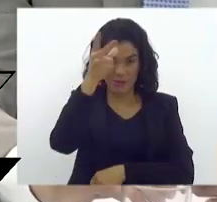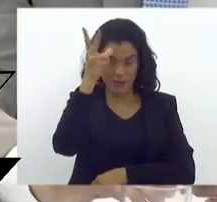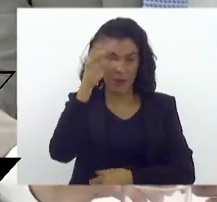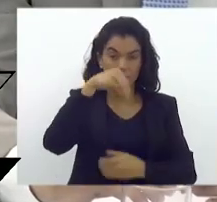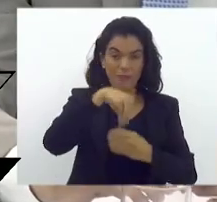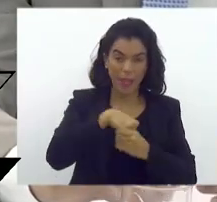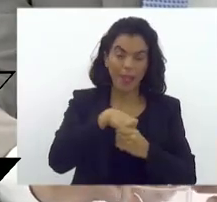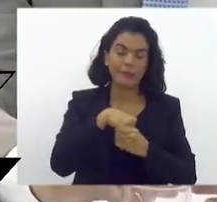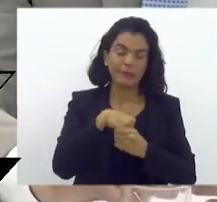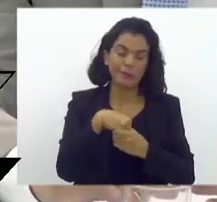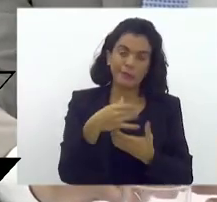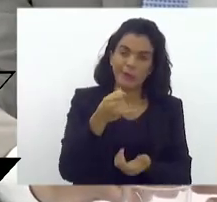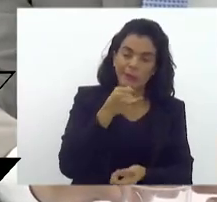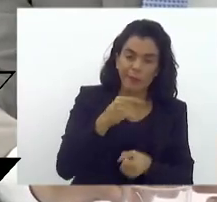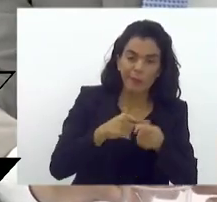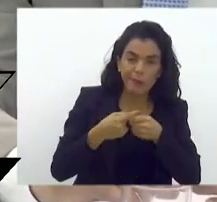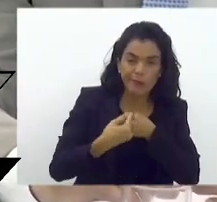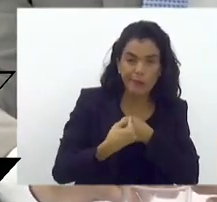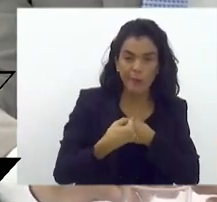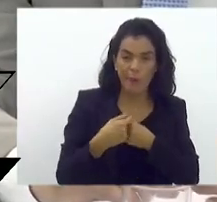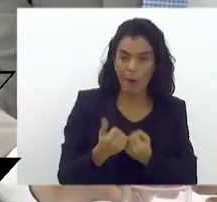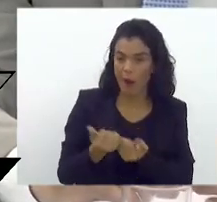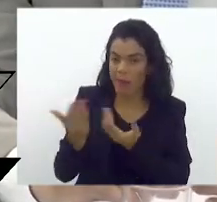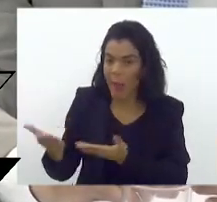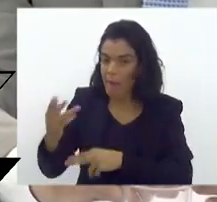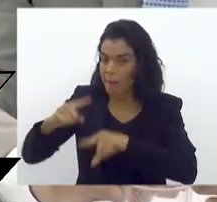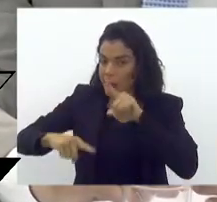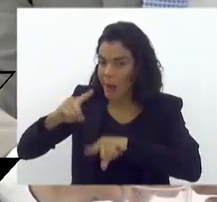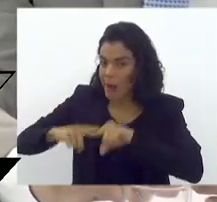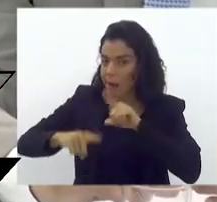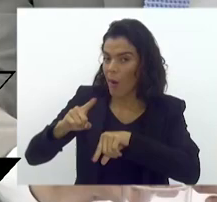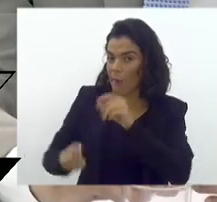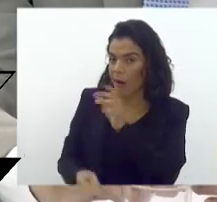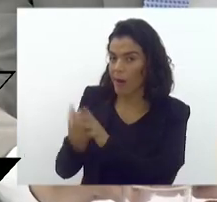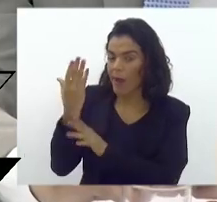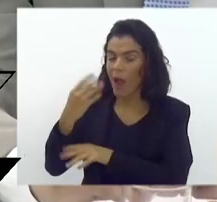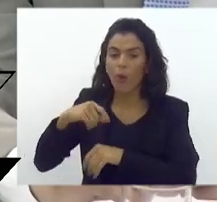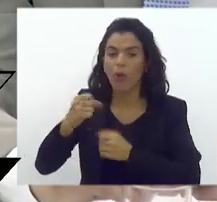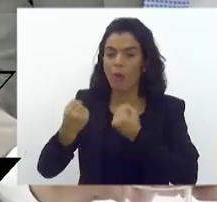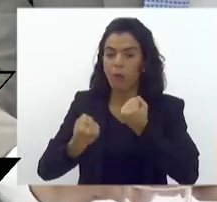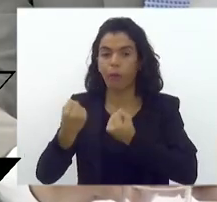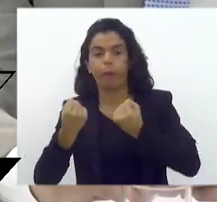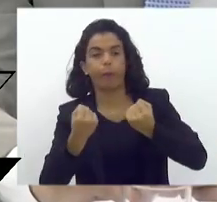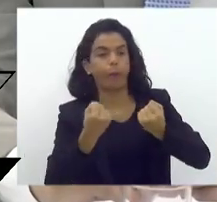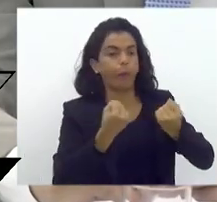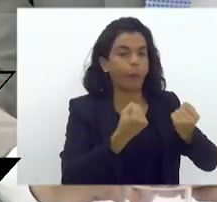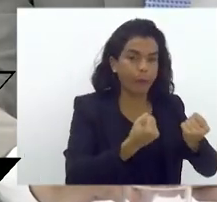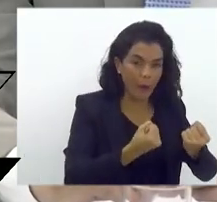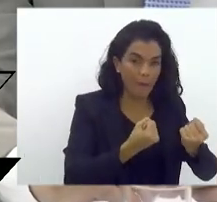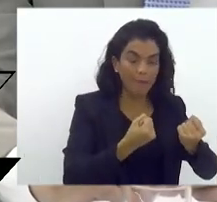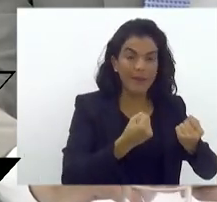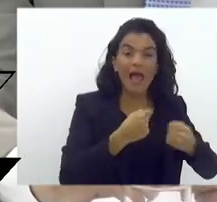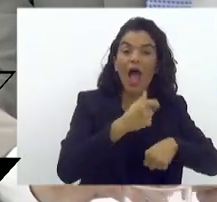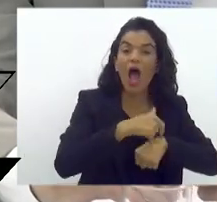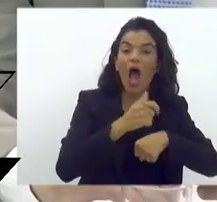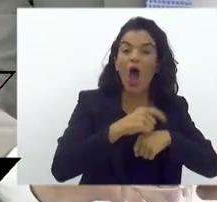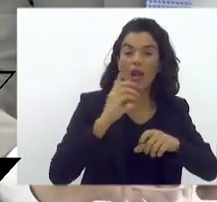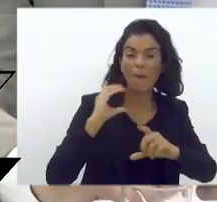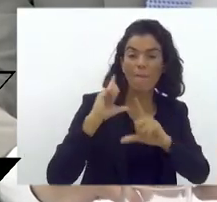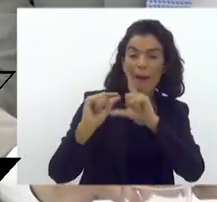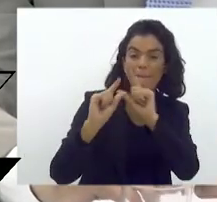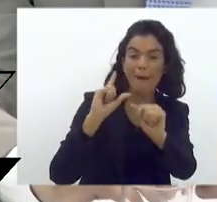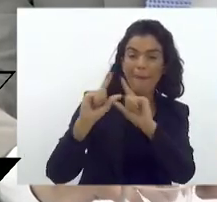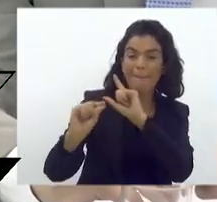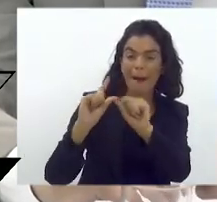de um município. Vamos equipar uma guarda municipal para criar ali um sistema volante. A guarda municipal vai pegar na saída da escola,